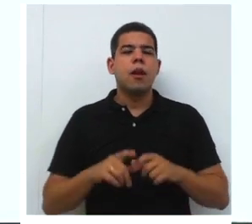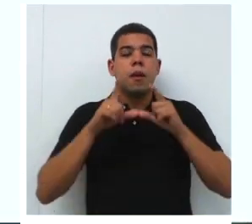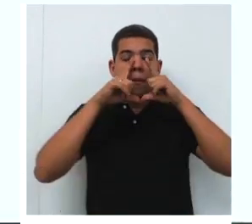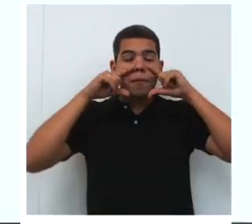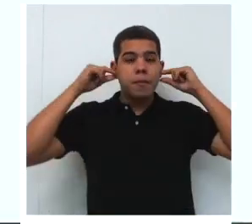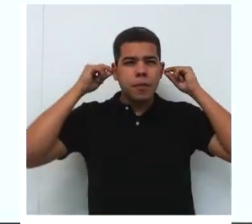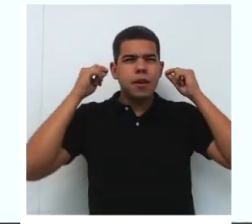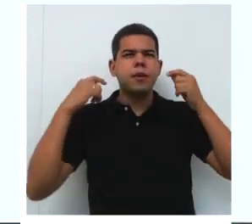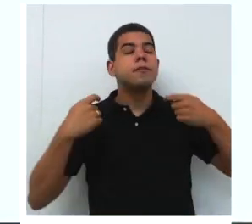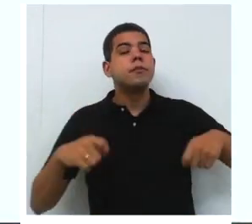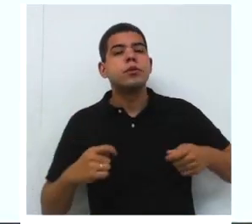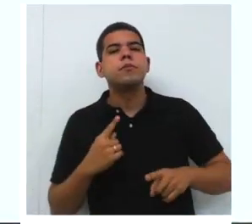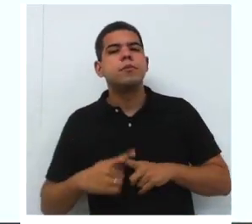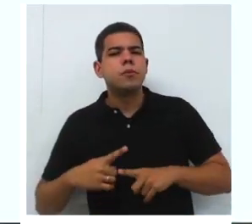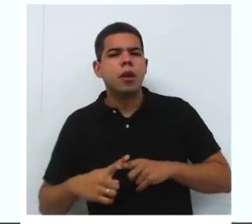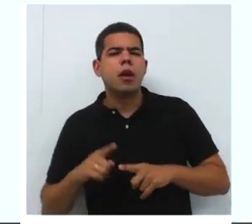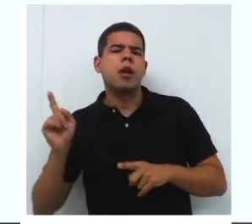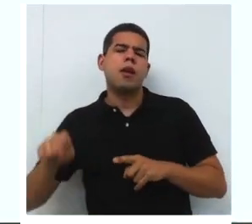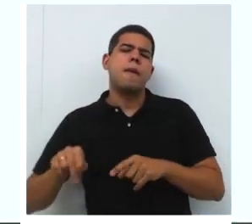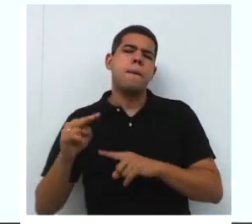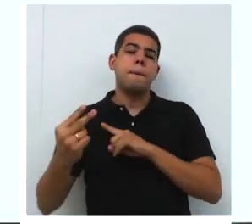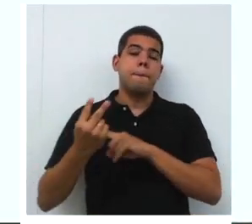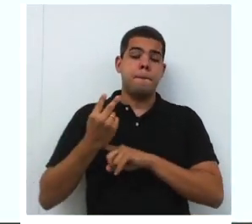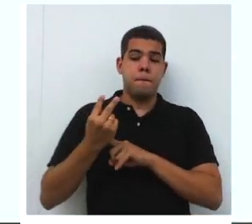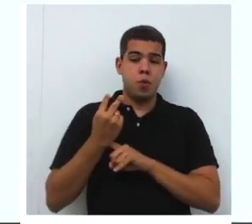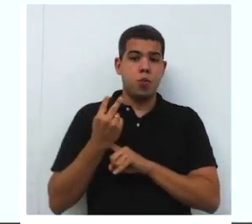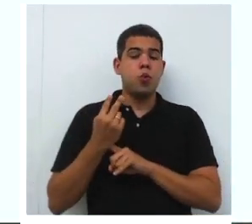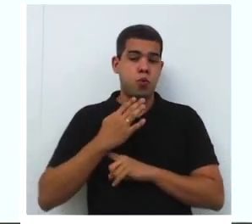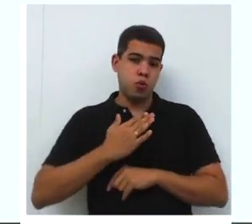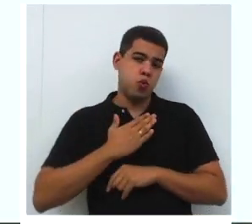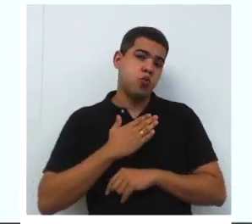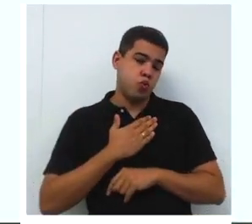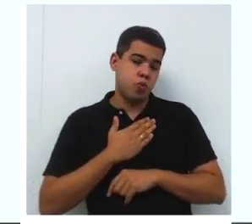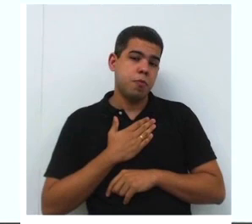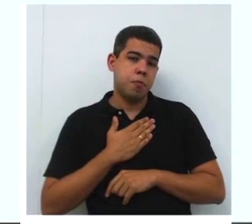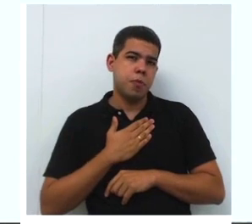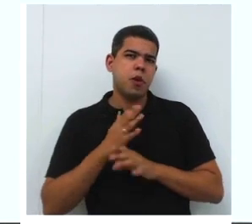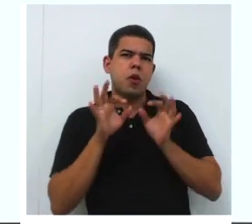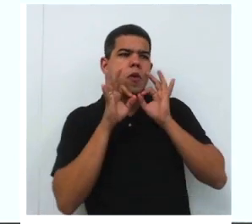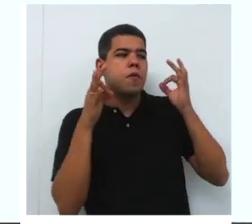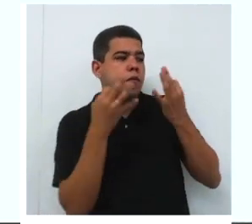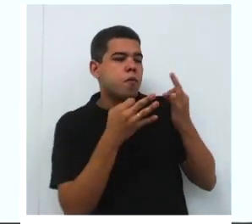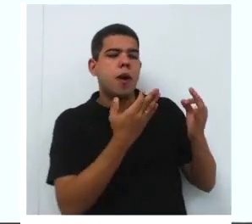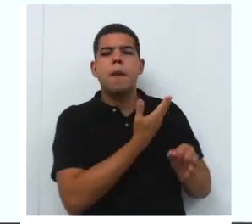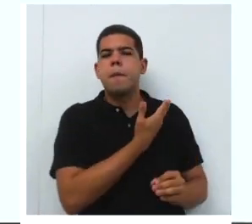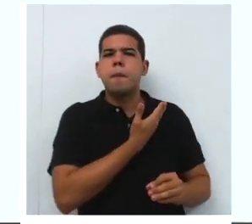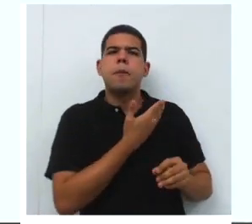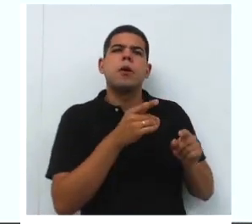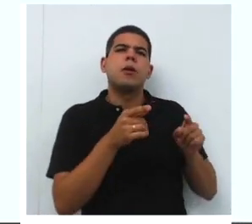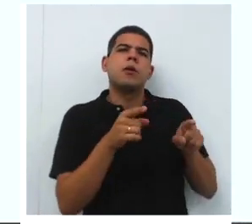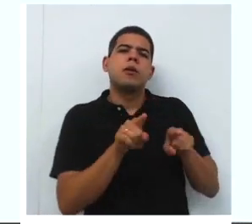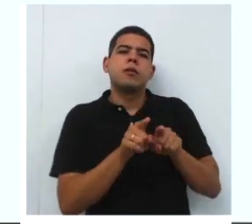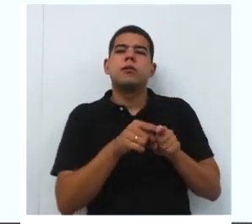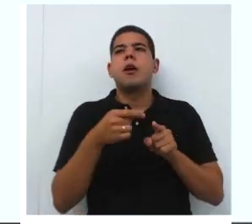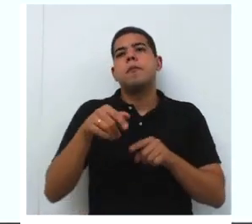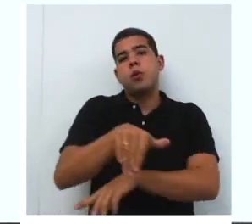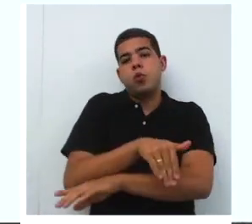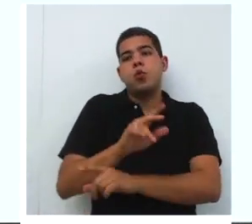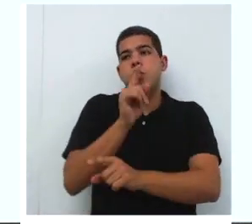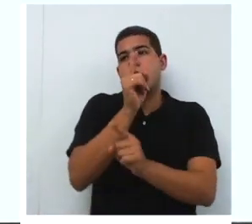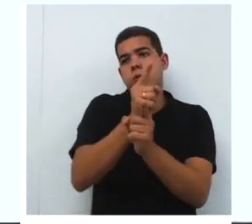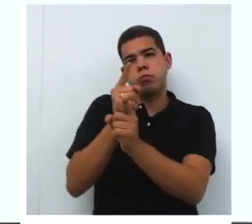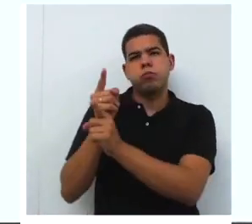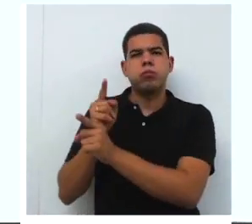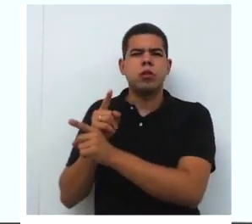porque dessa maneira eu vou estar protegendo a minha saúde, dos meus familiares, dos meus colegas e de quem eu encontrar